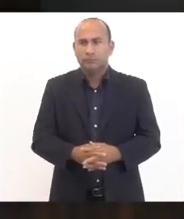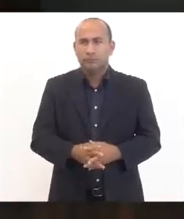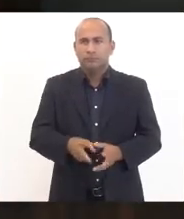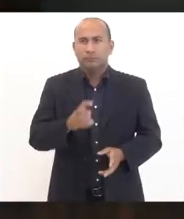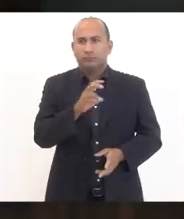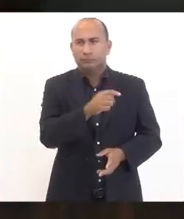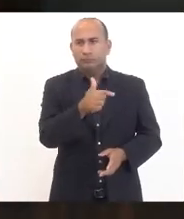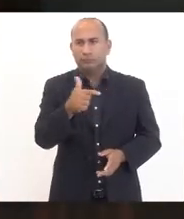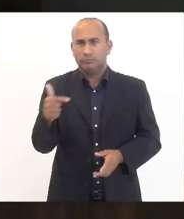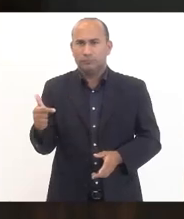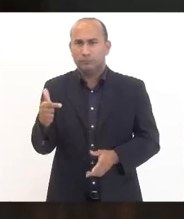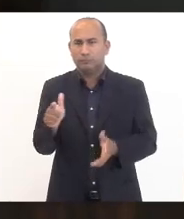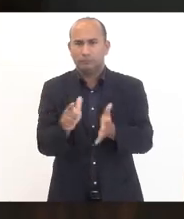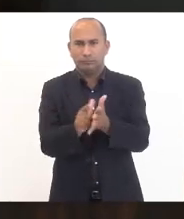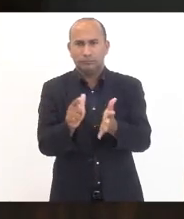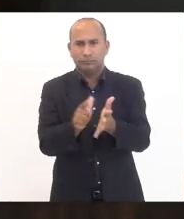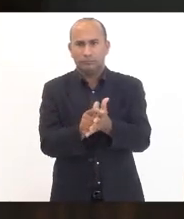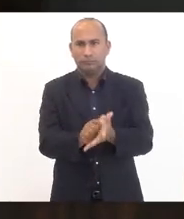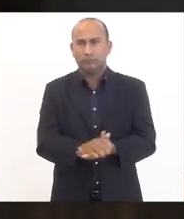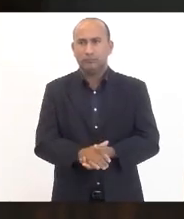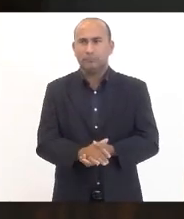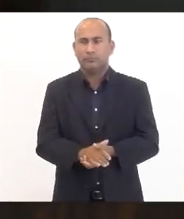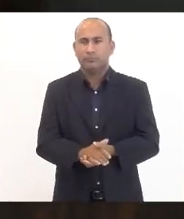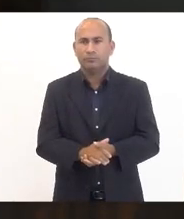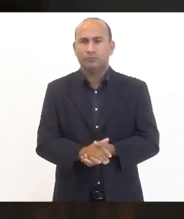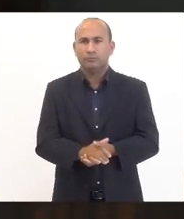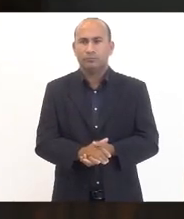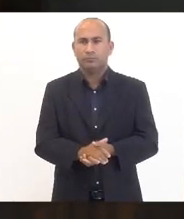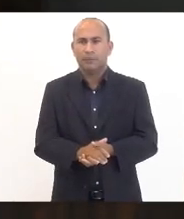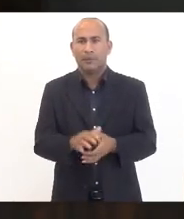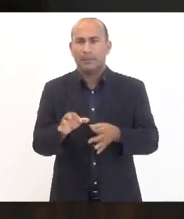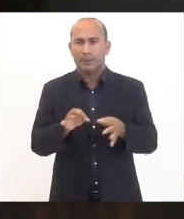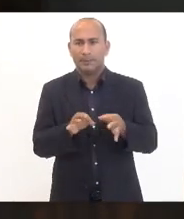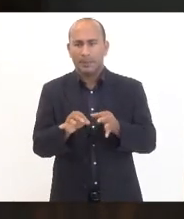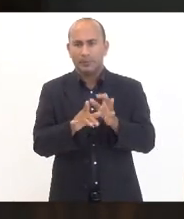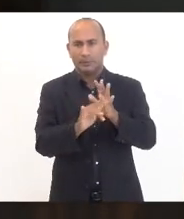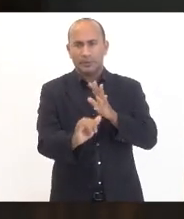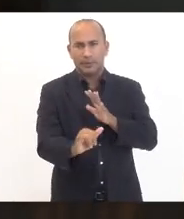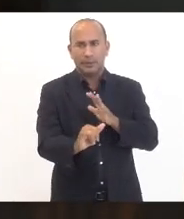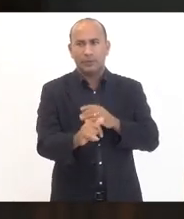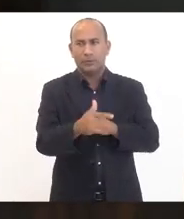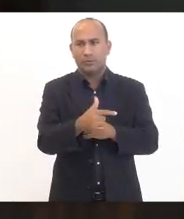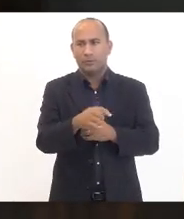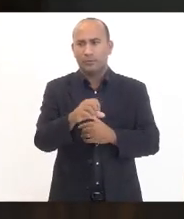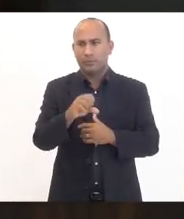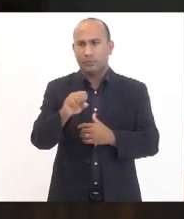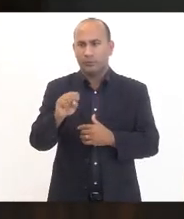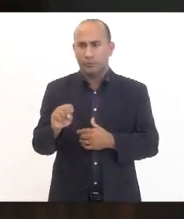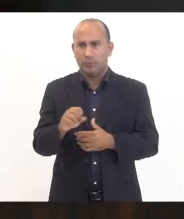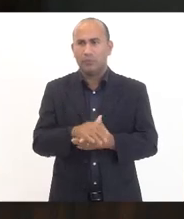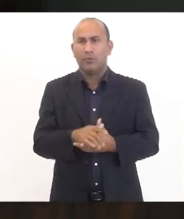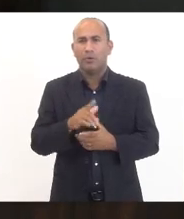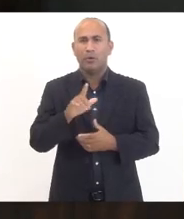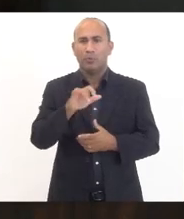52º da pauta. Veto total aposto ao projeto de lei 3.008 de 20, de autoria dos deputados Luiz Paulo Lucinha, André Siciliano,